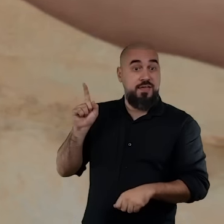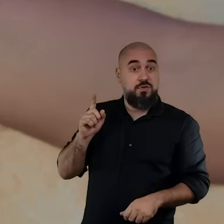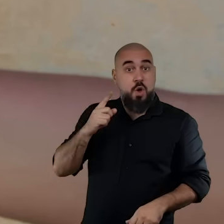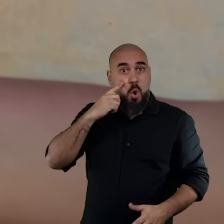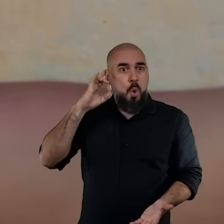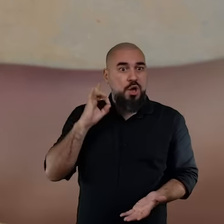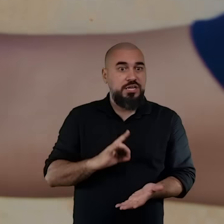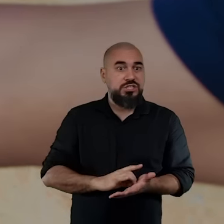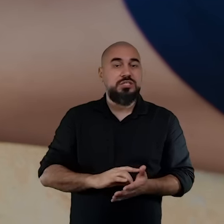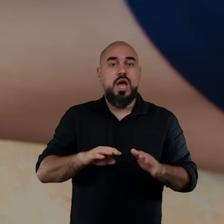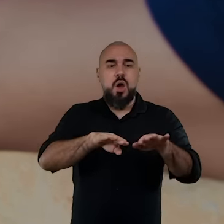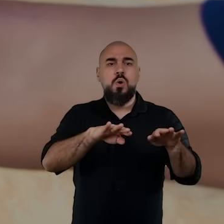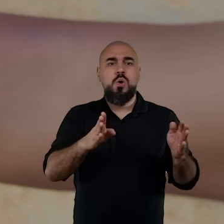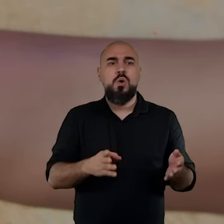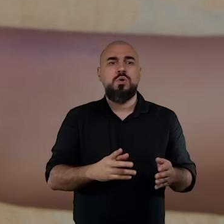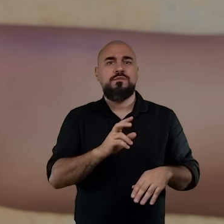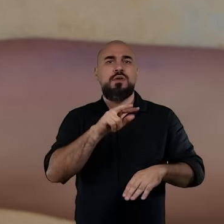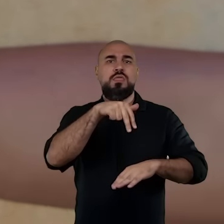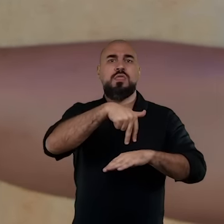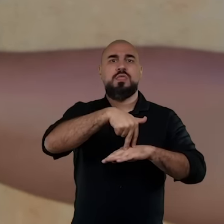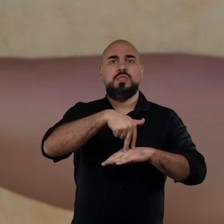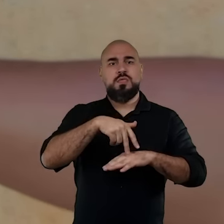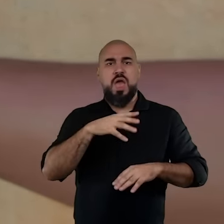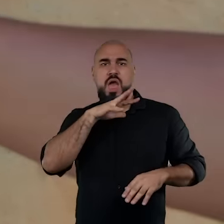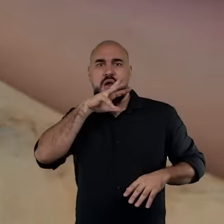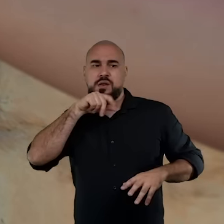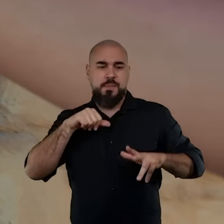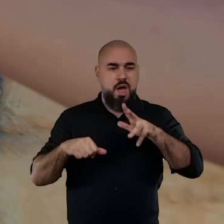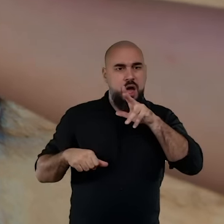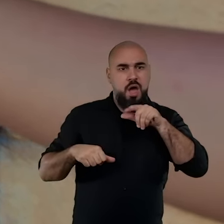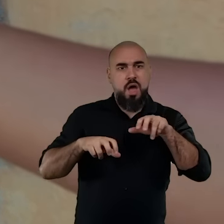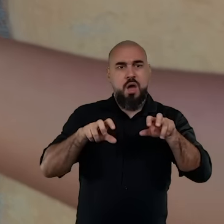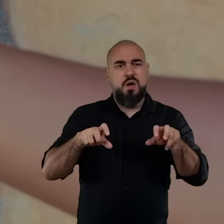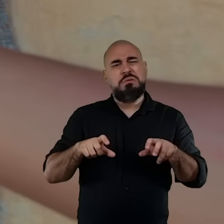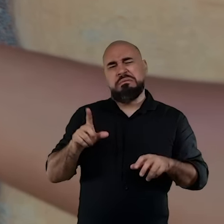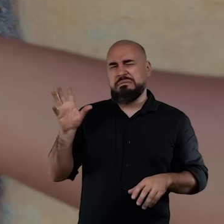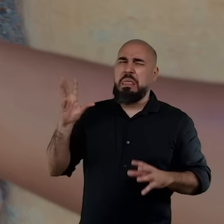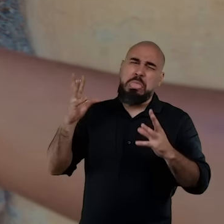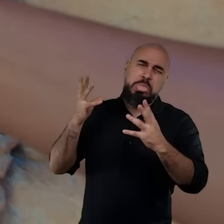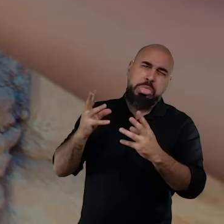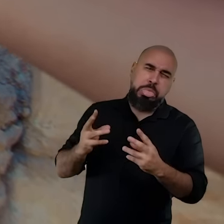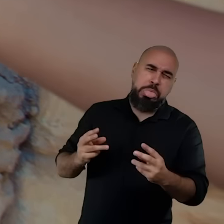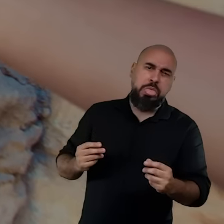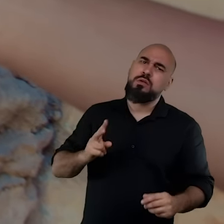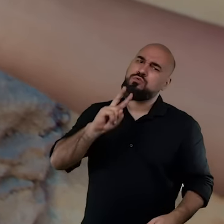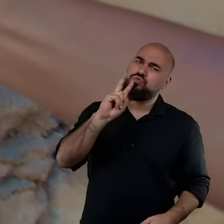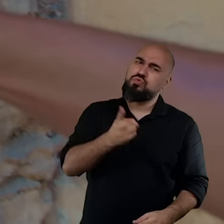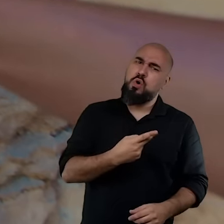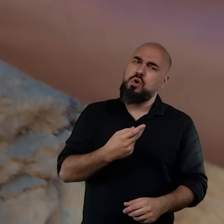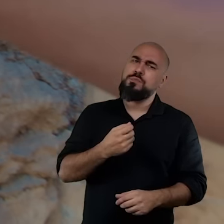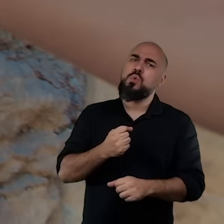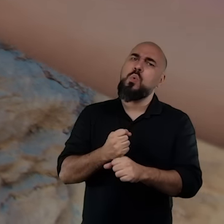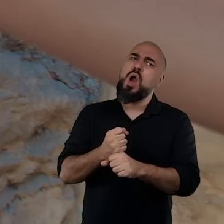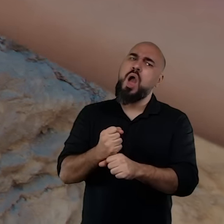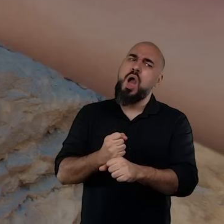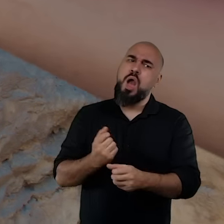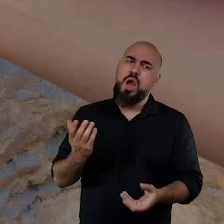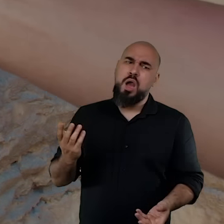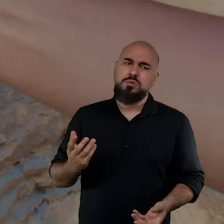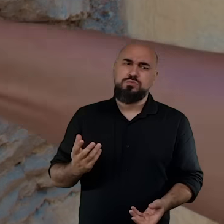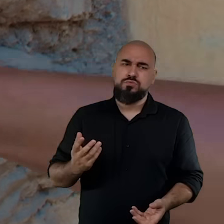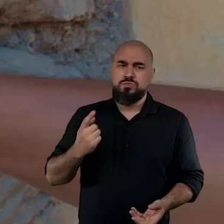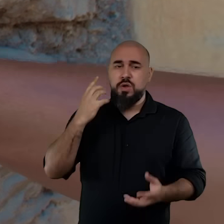num pilar, onde você vê Ártemis com 2 animais, está bastante deteriorada, porque tem 2000 anos isso aqui, o rosto dela